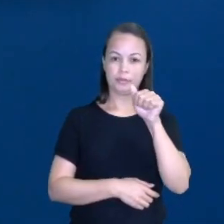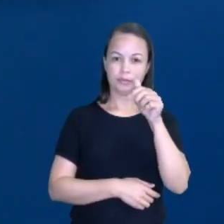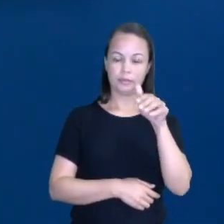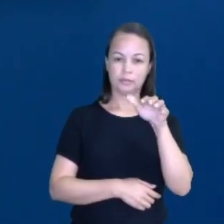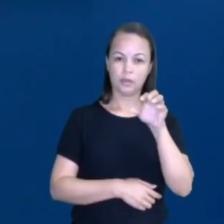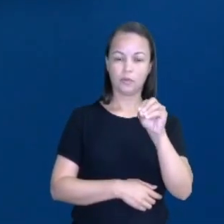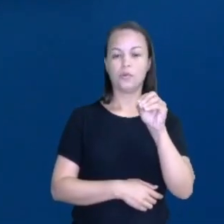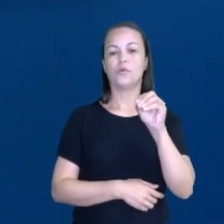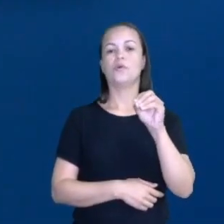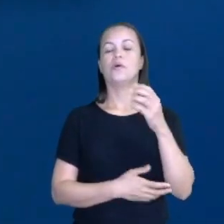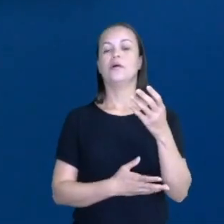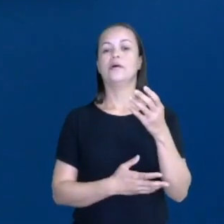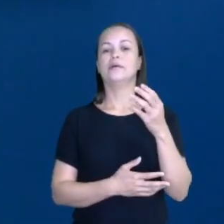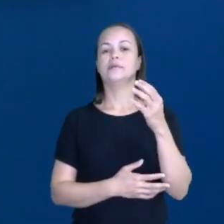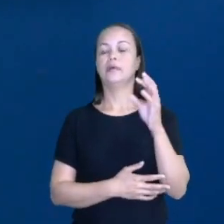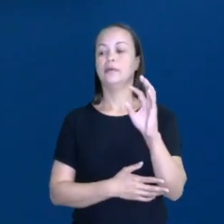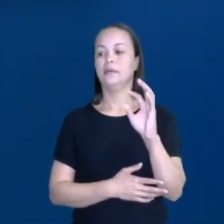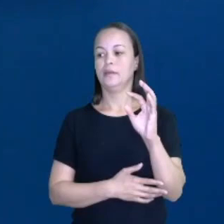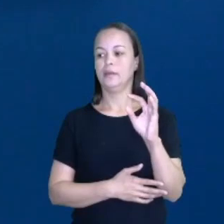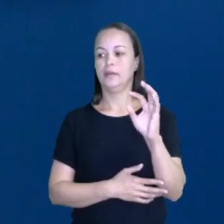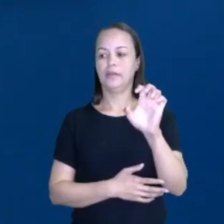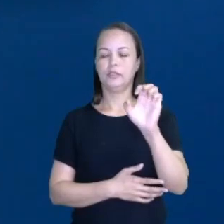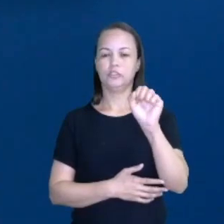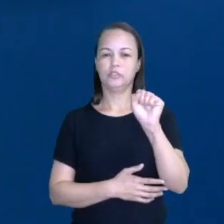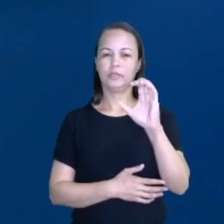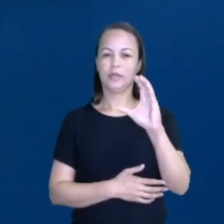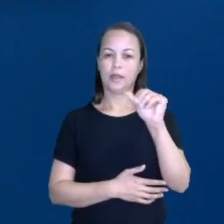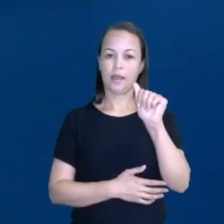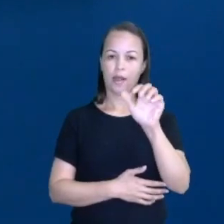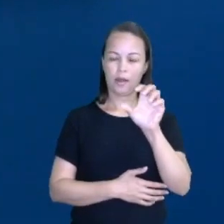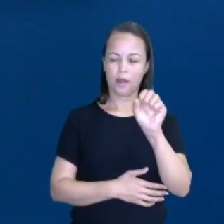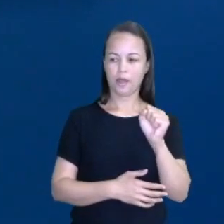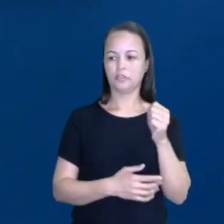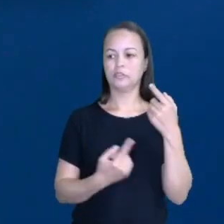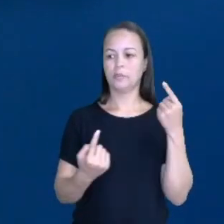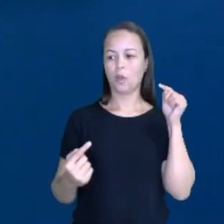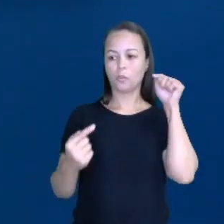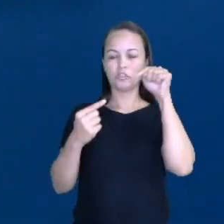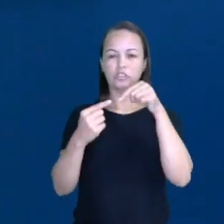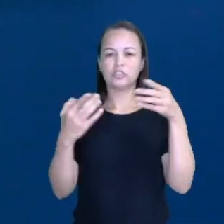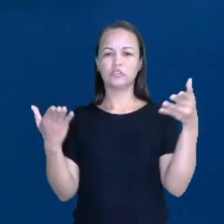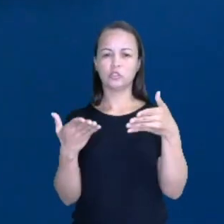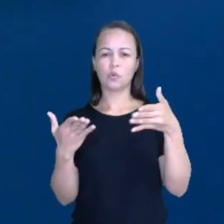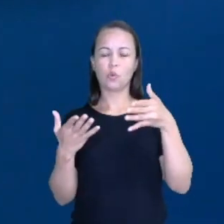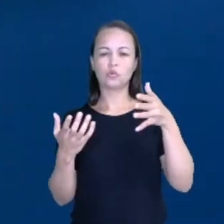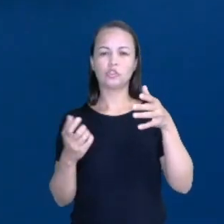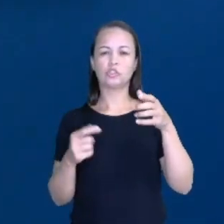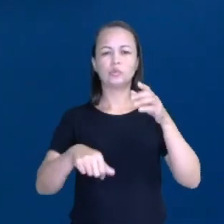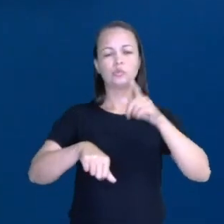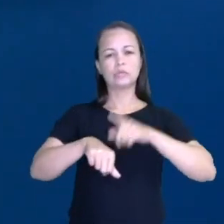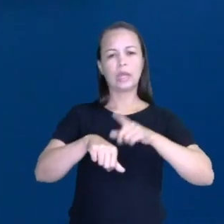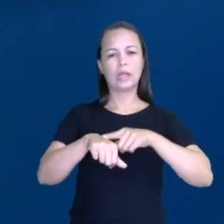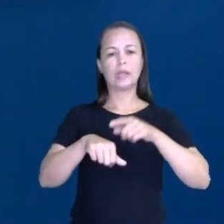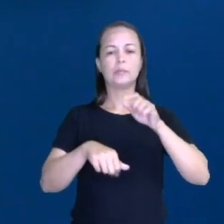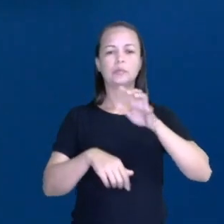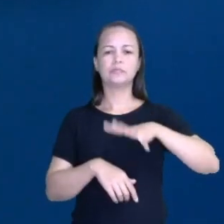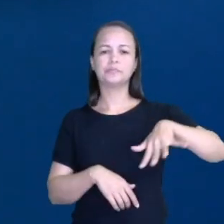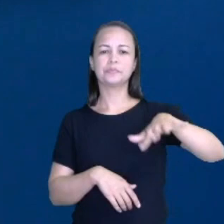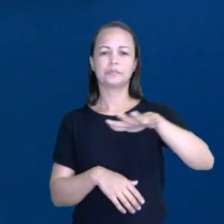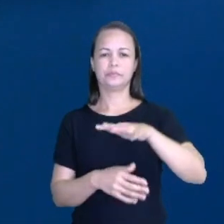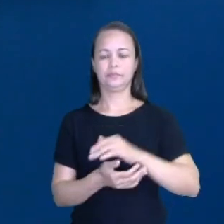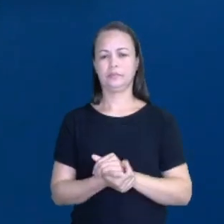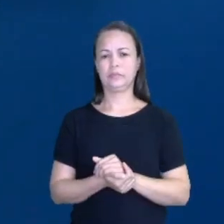aula são experiências da comunidade no tempo e no espaço. A gente vai ver uma coisa bem legal hoje que